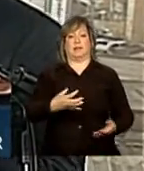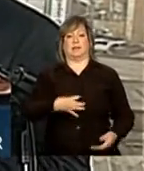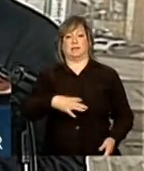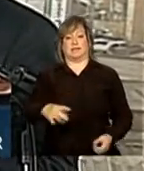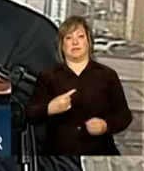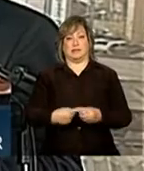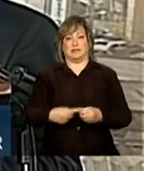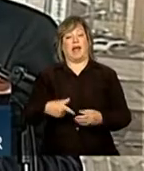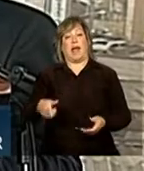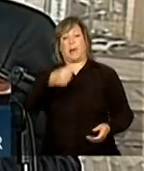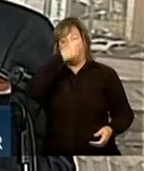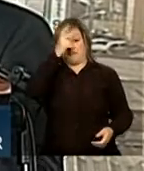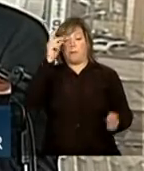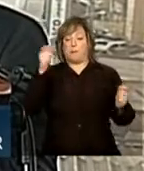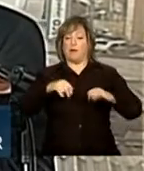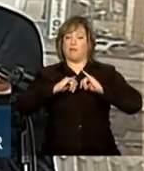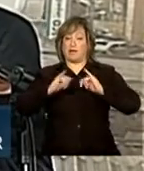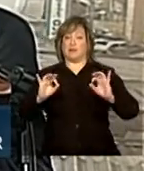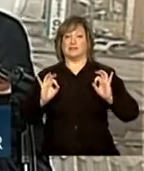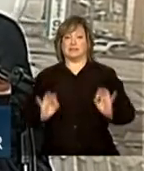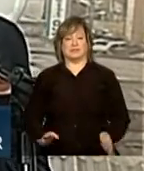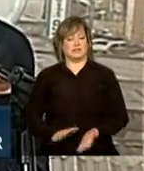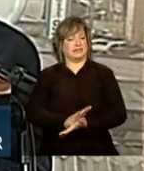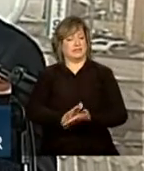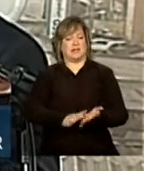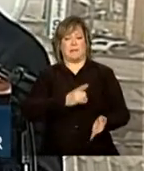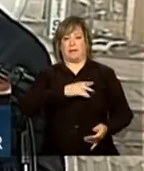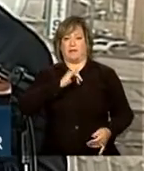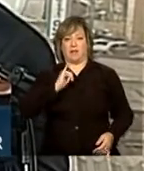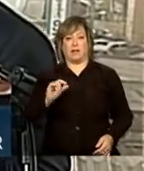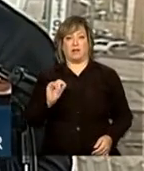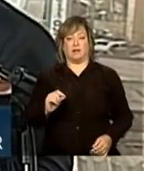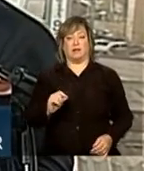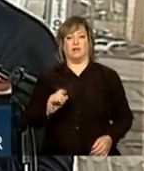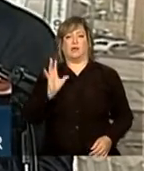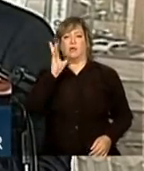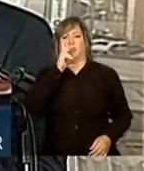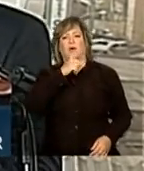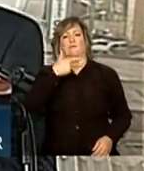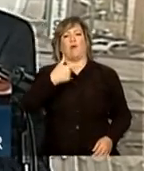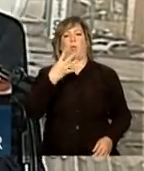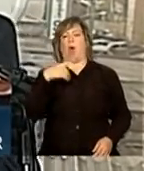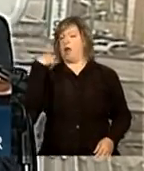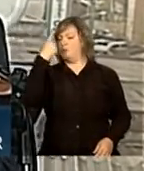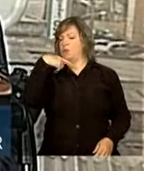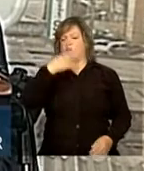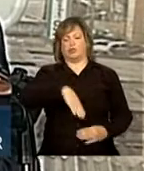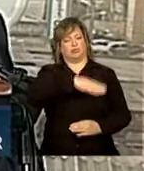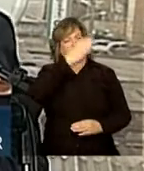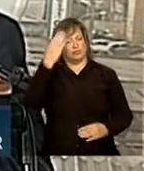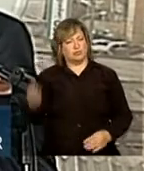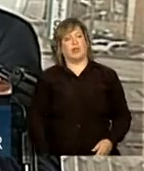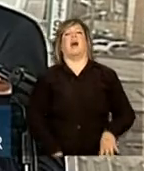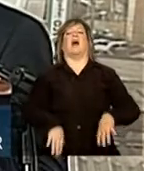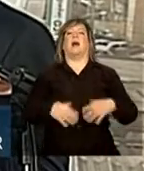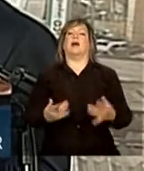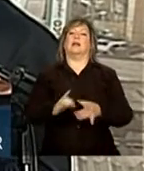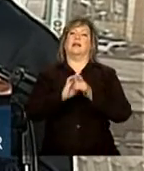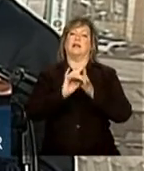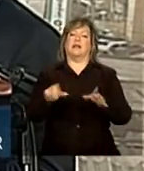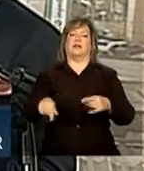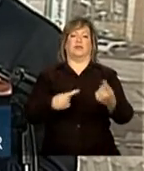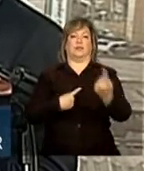sem medo, dizer que durante as 24 horas do dia estarão autorizados a trafegar na